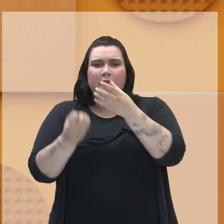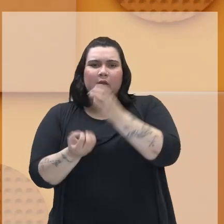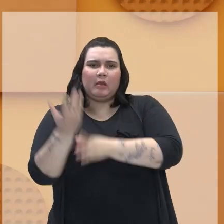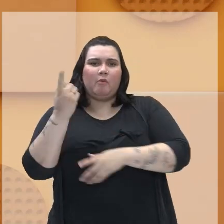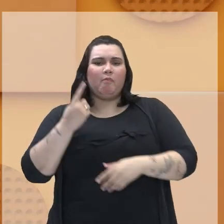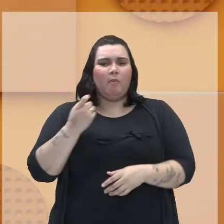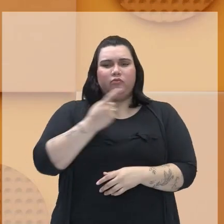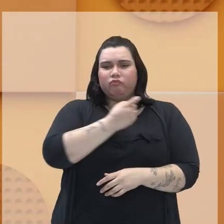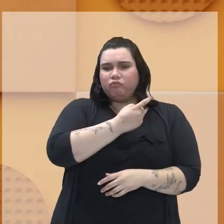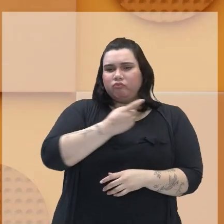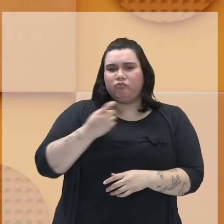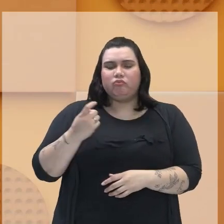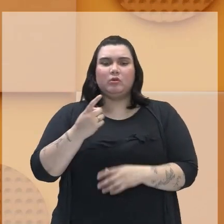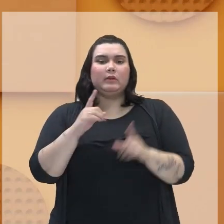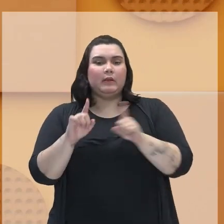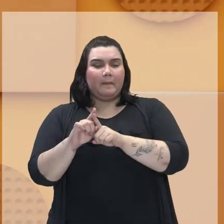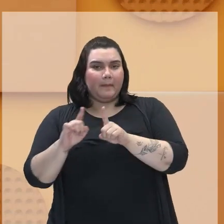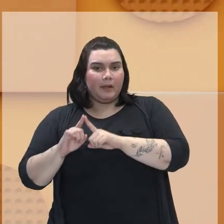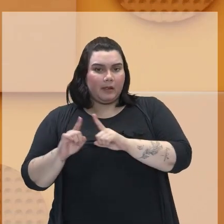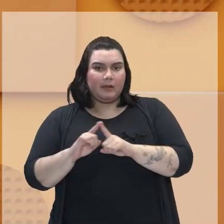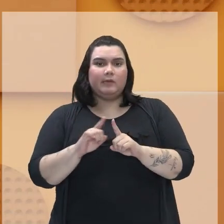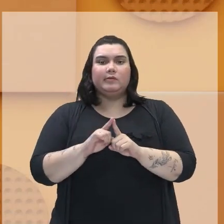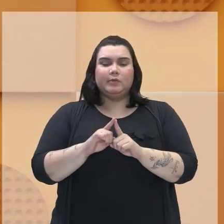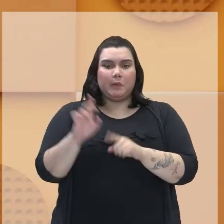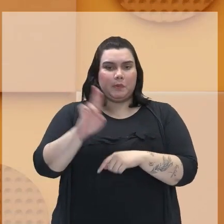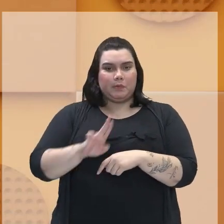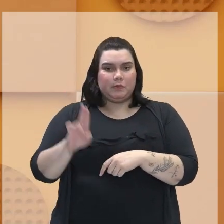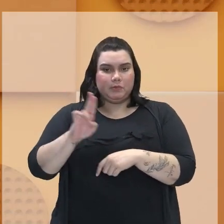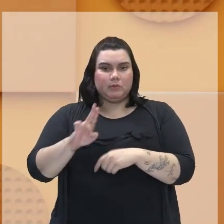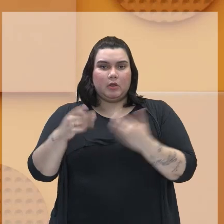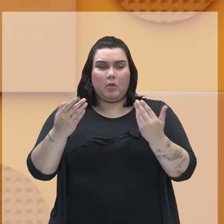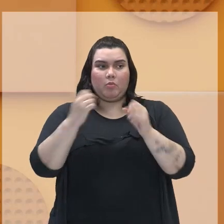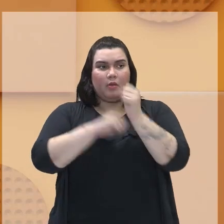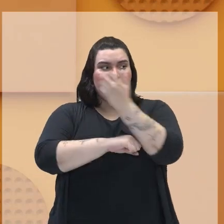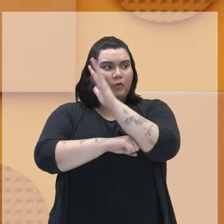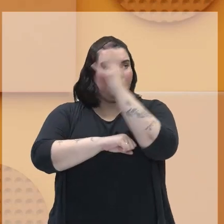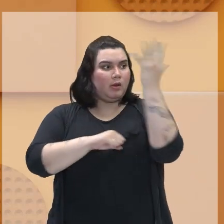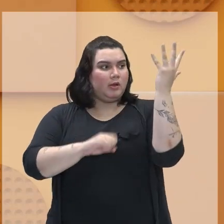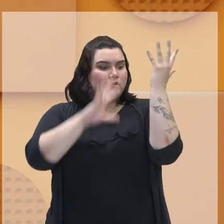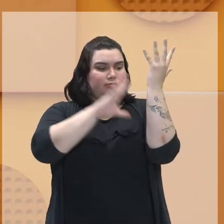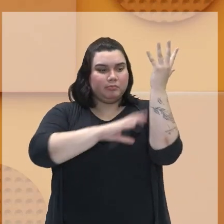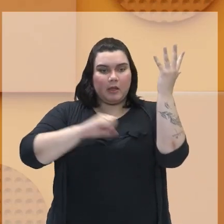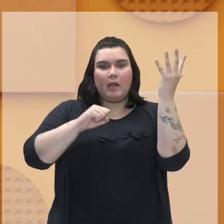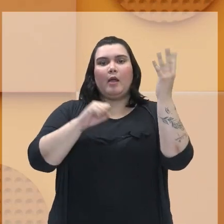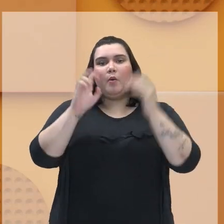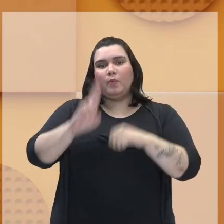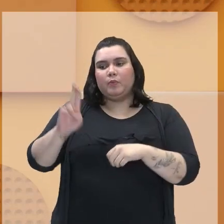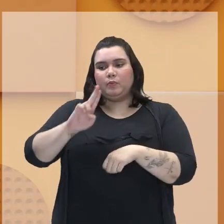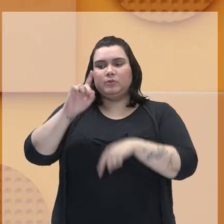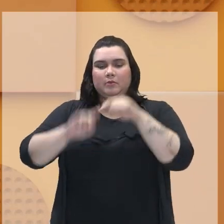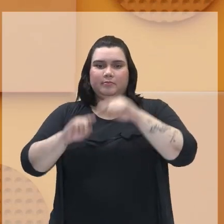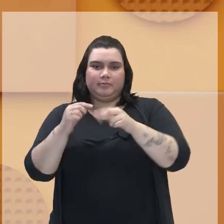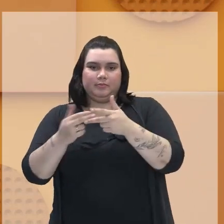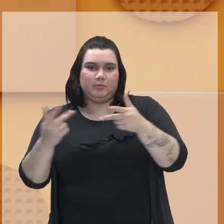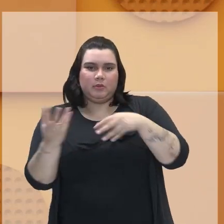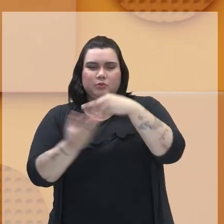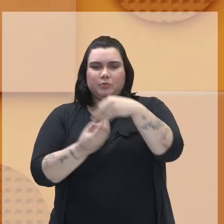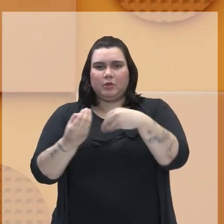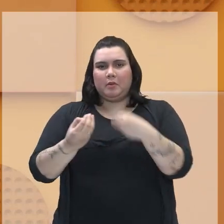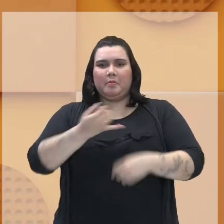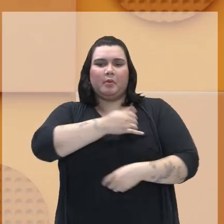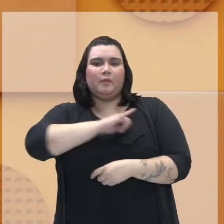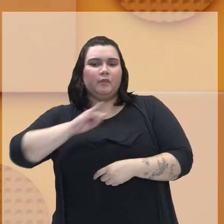de perfumaria utilizam produtos extraídos da floresta para produzir seus produtos, fabricar seus produtos diversos aí, né, de beleza, de